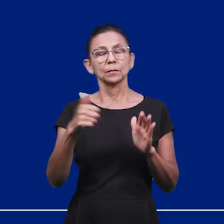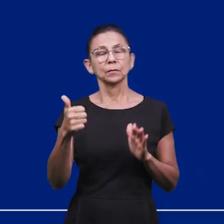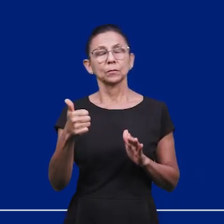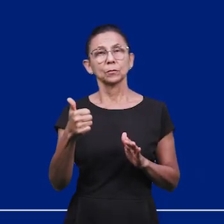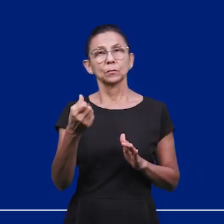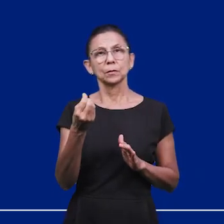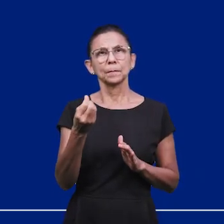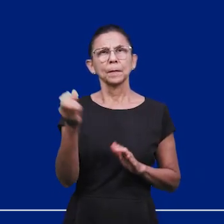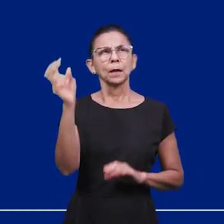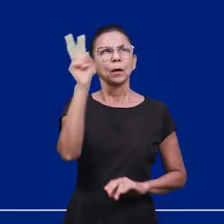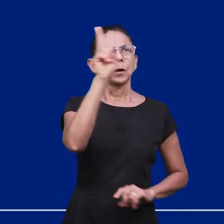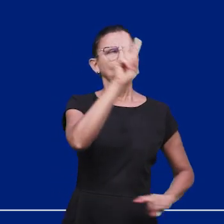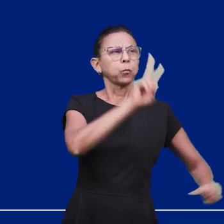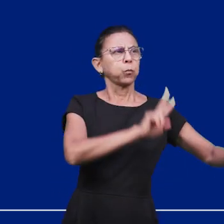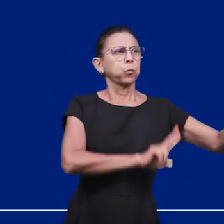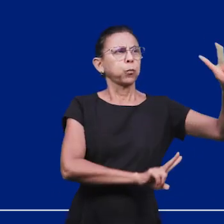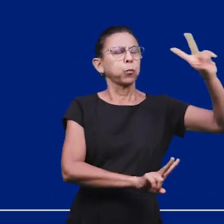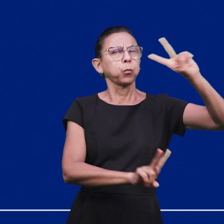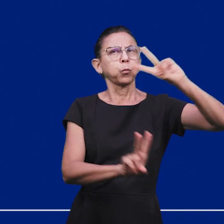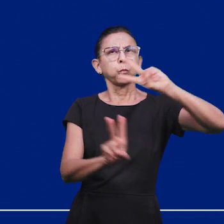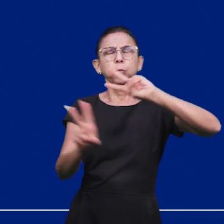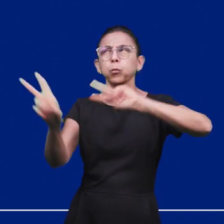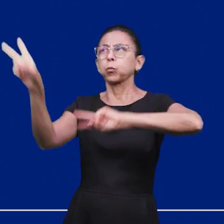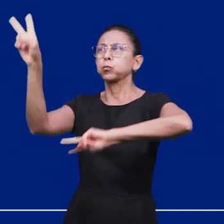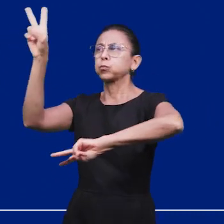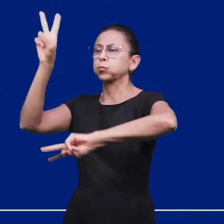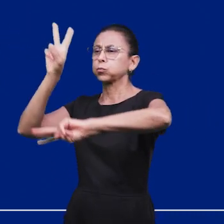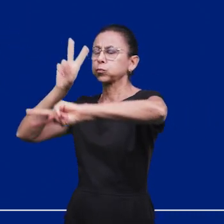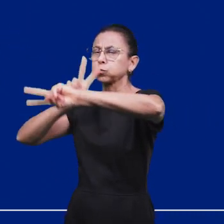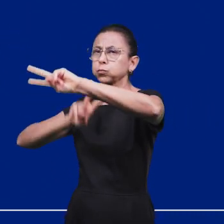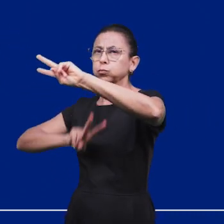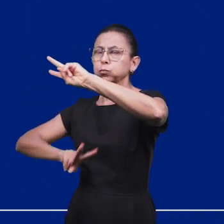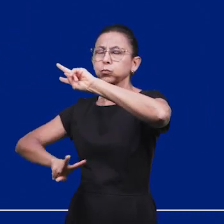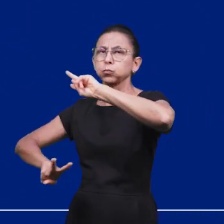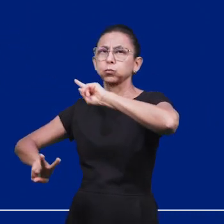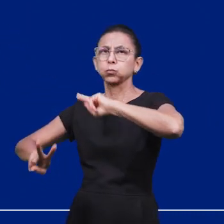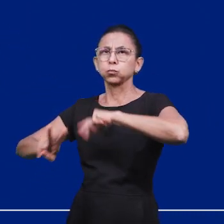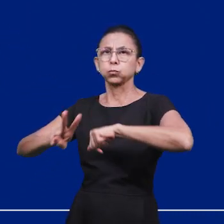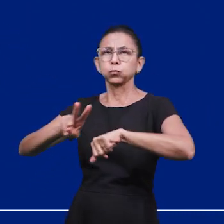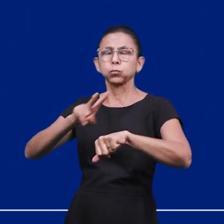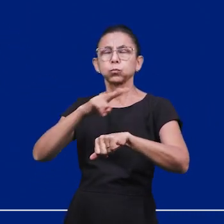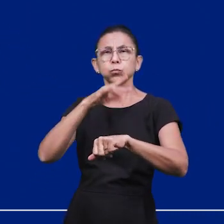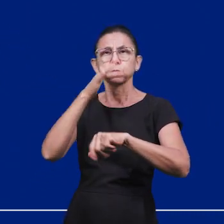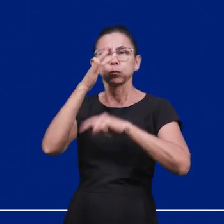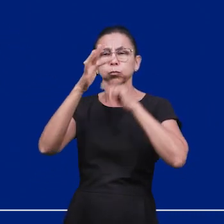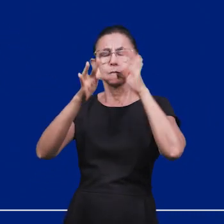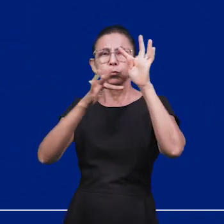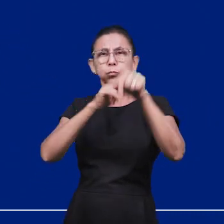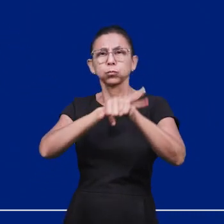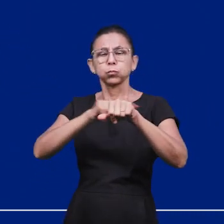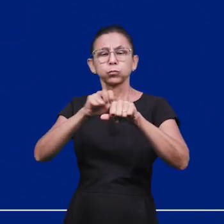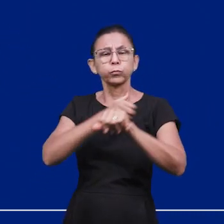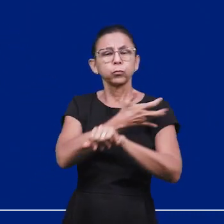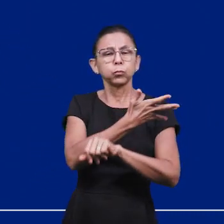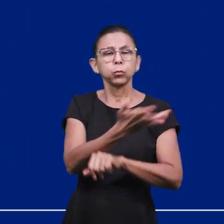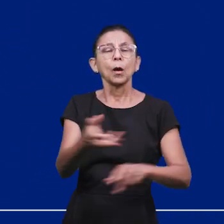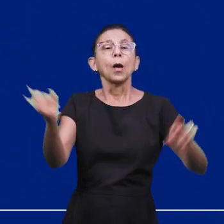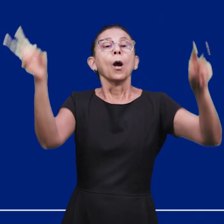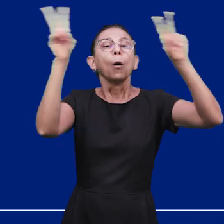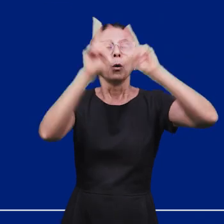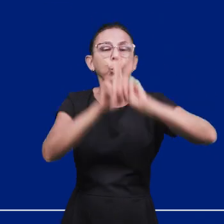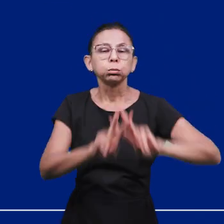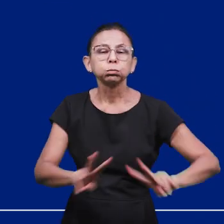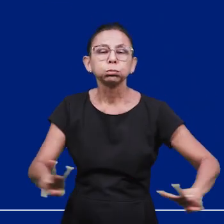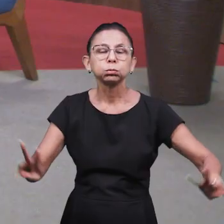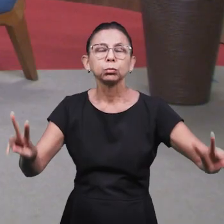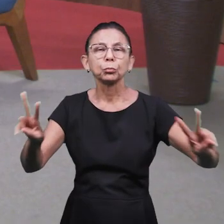norte, e vem tu, vento sul, assopra no meu jardim, para que se derramem os seus